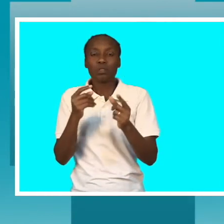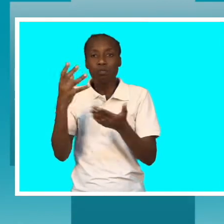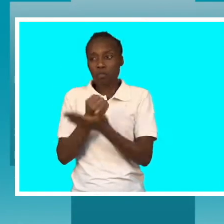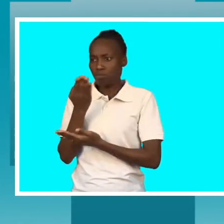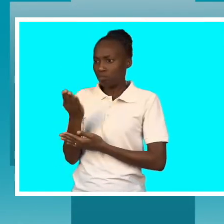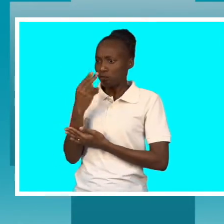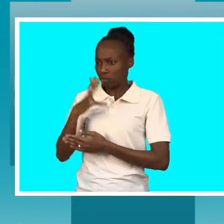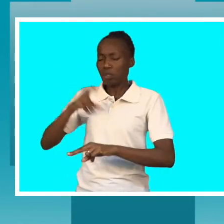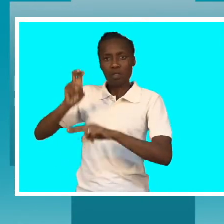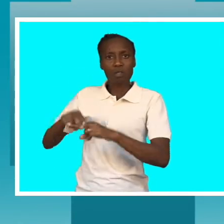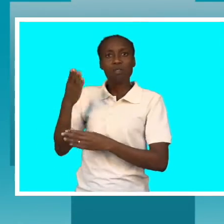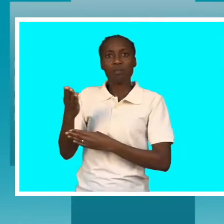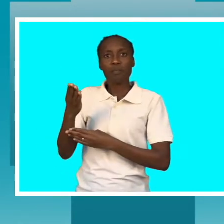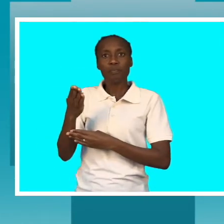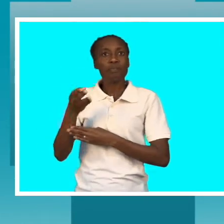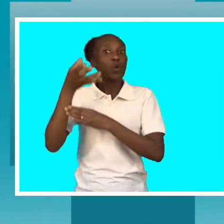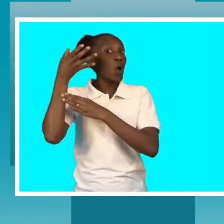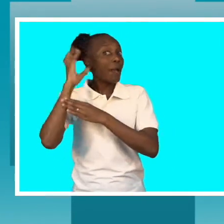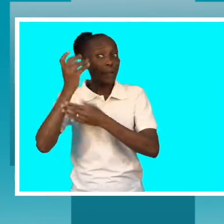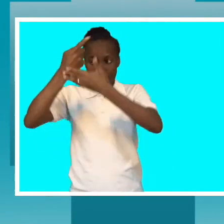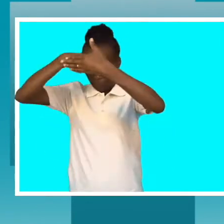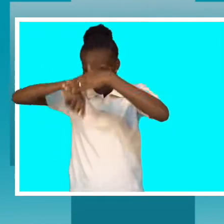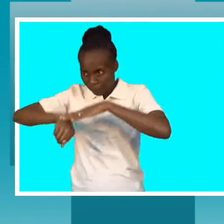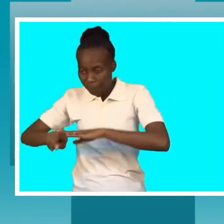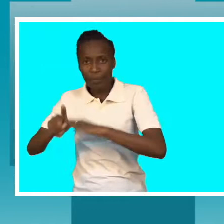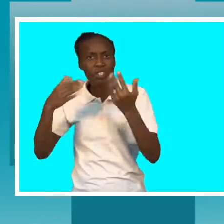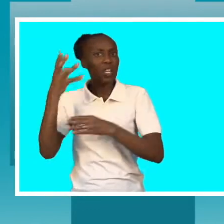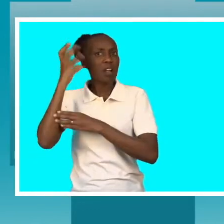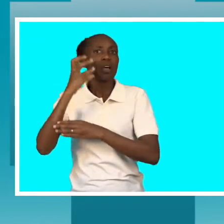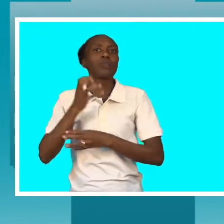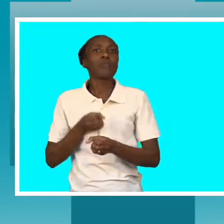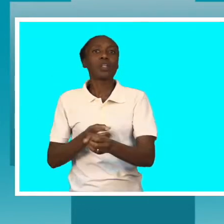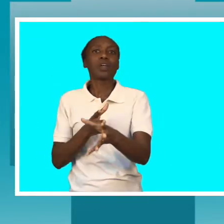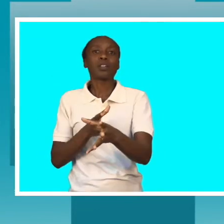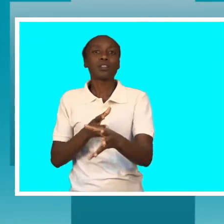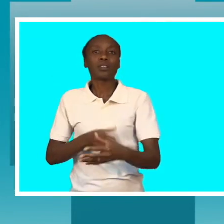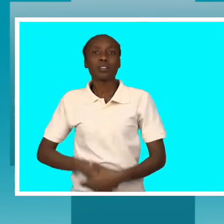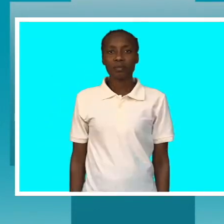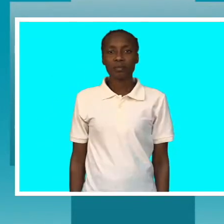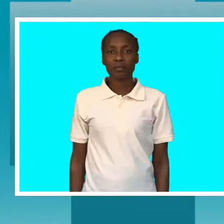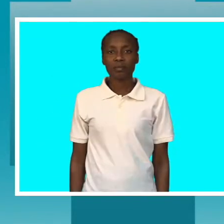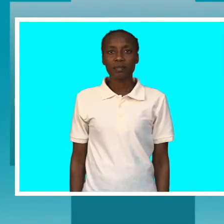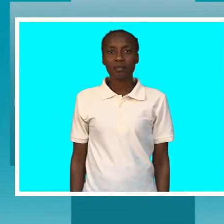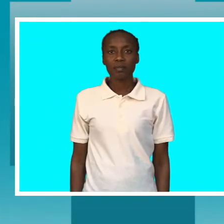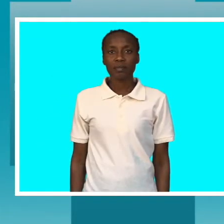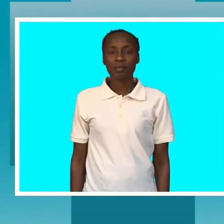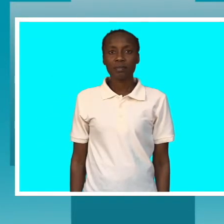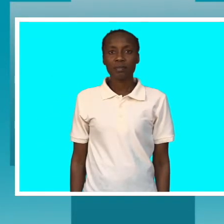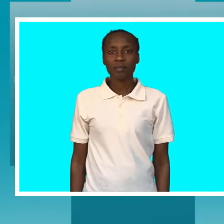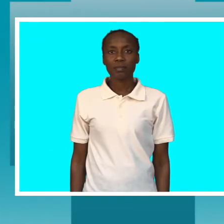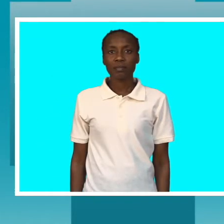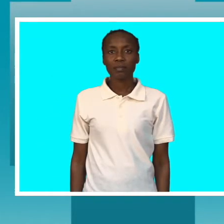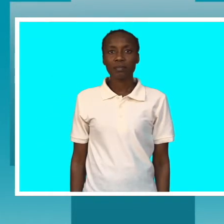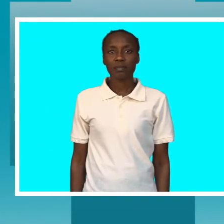arrotou. Encontraram ela sentada lá. Os da rádio foram. Saiam na rádio lá falar. Além de corte e